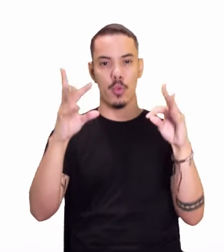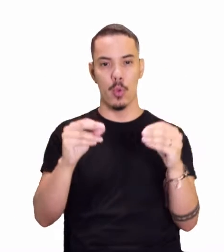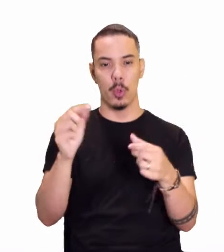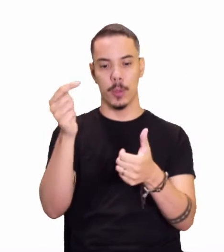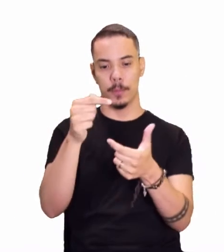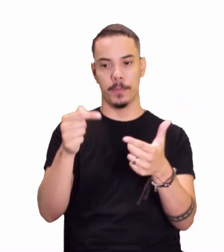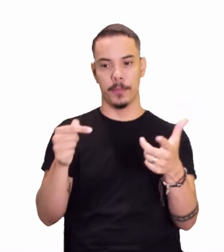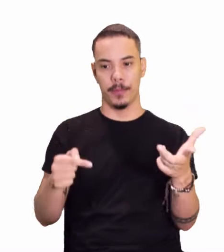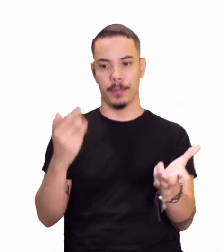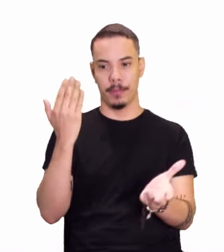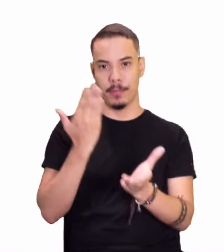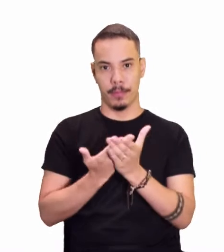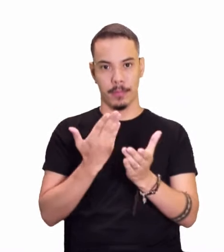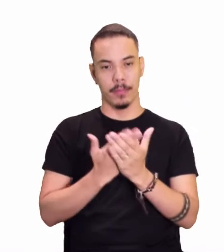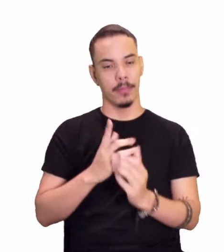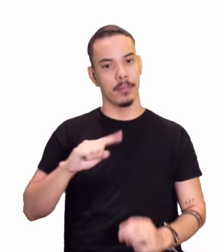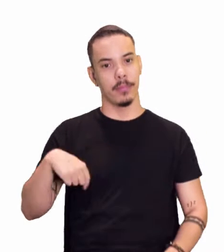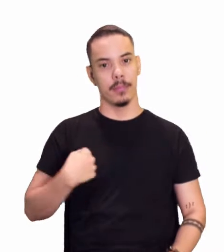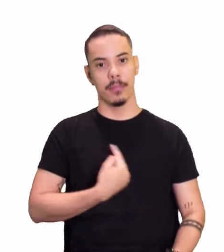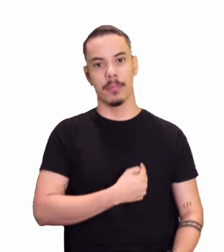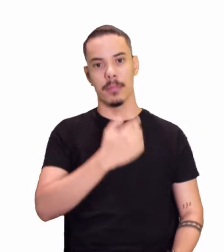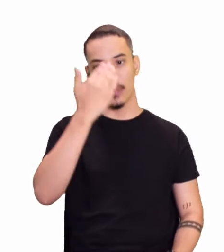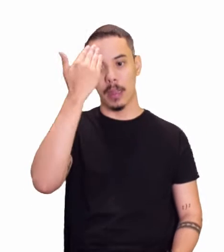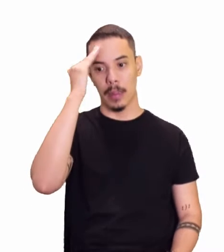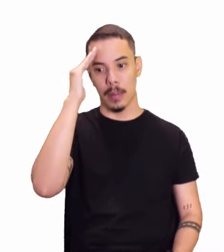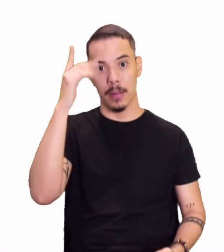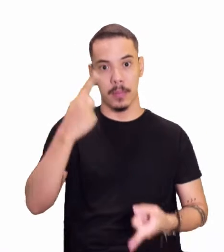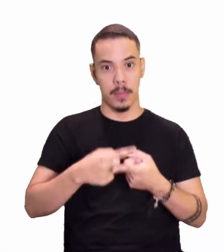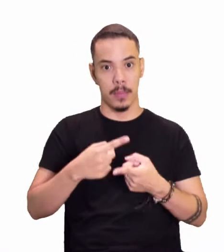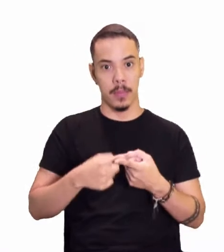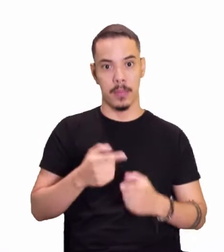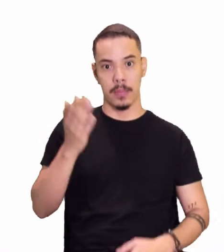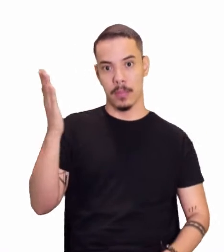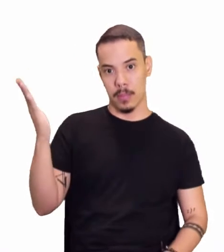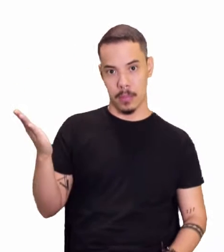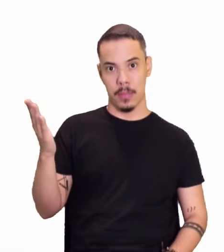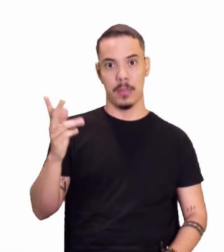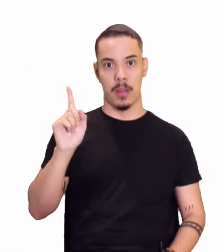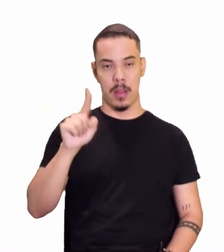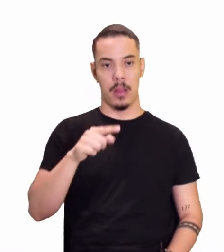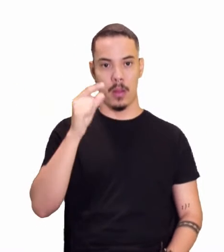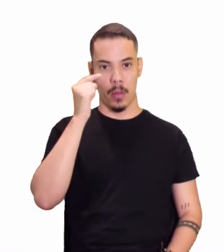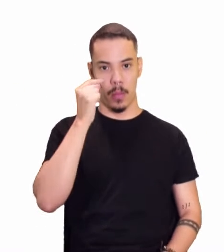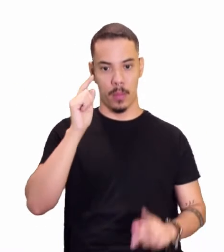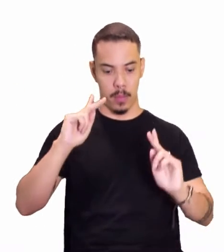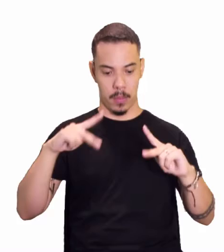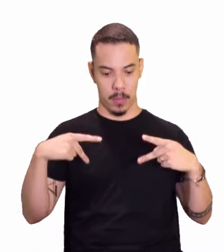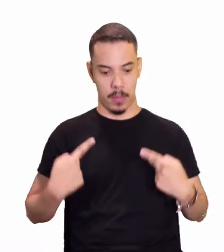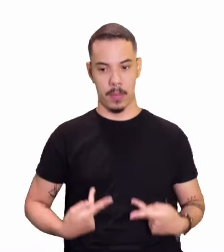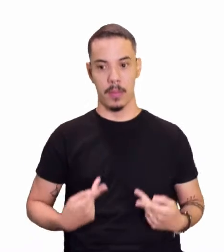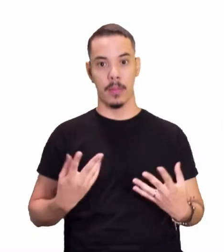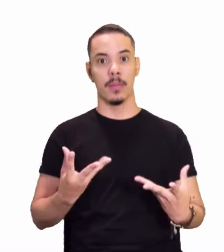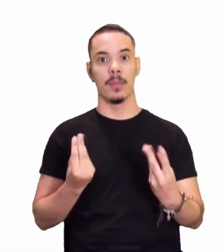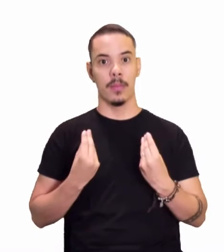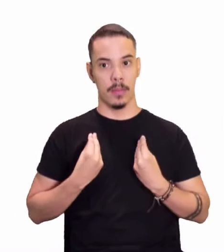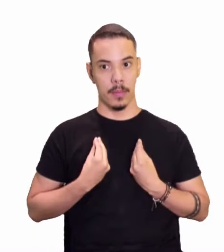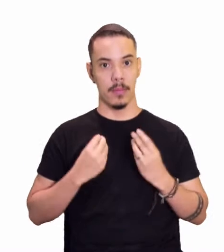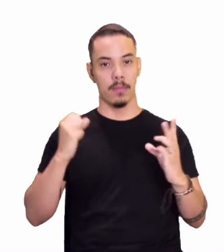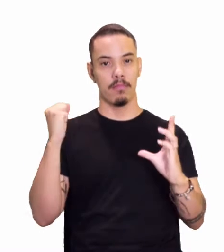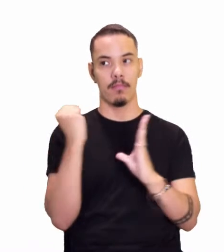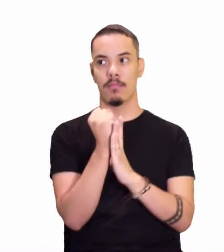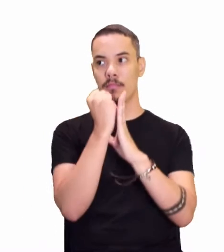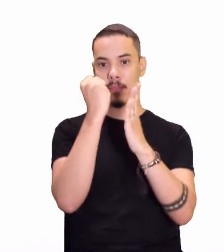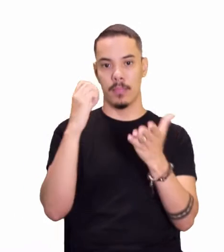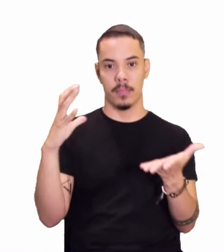nesta aula. Vamos entender por que essa escola humanismo ela veio aqui exatamente e